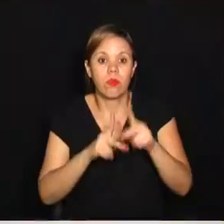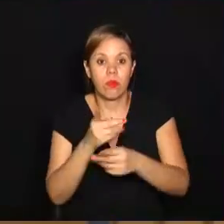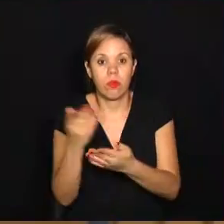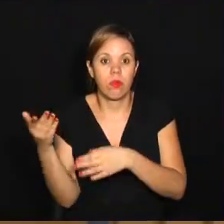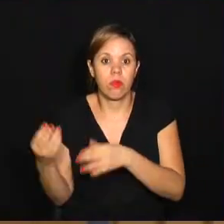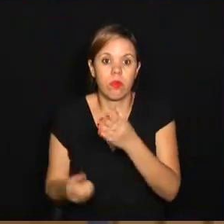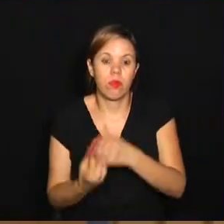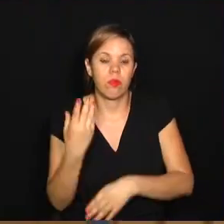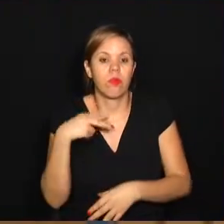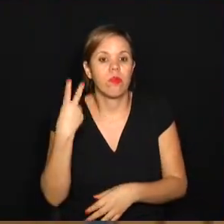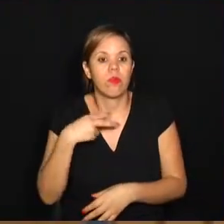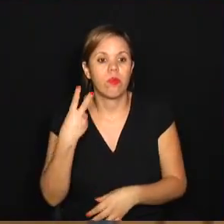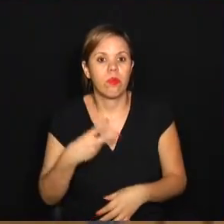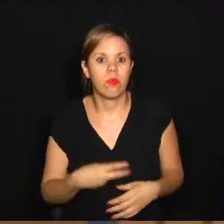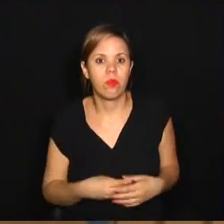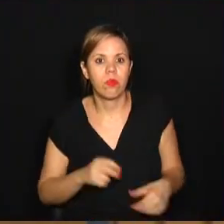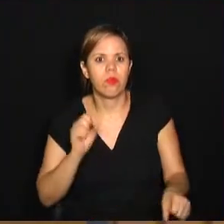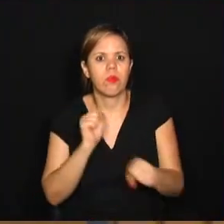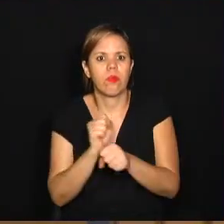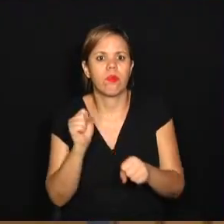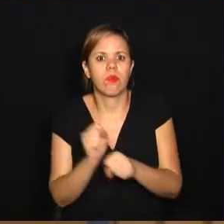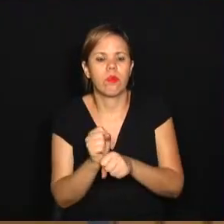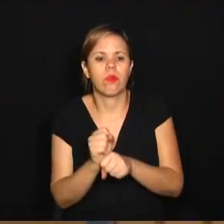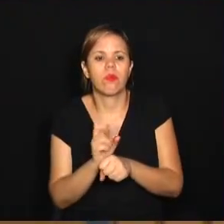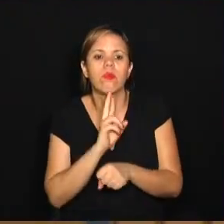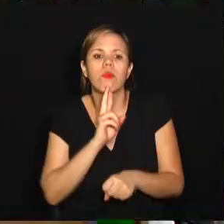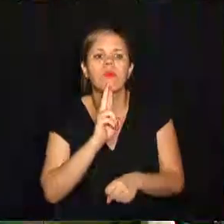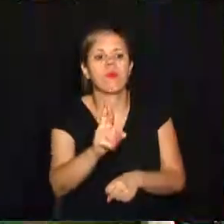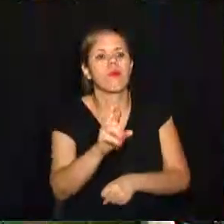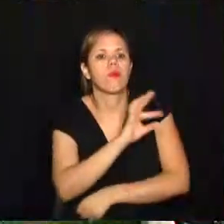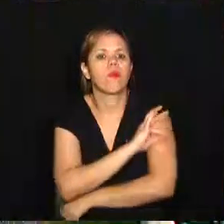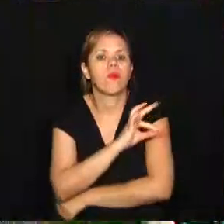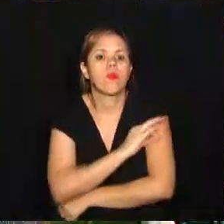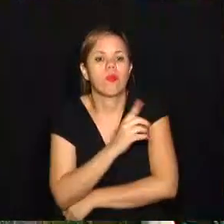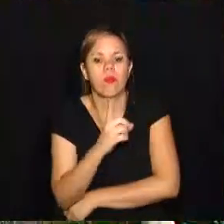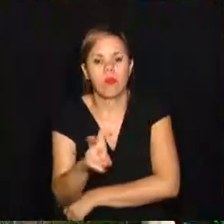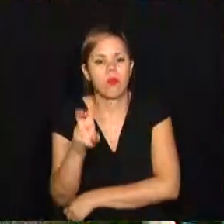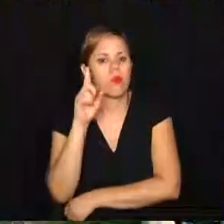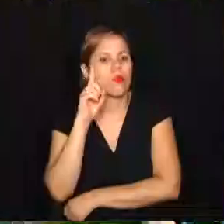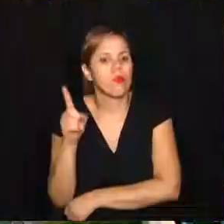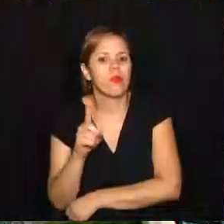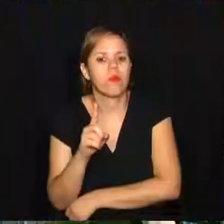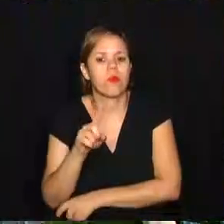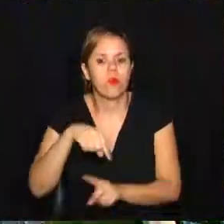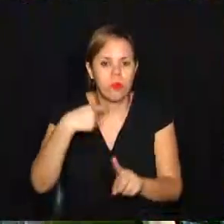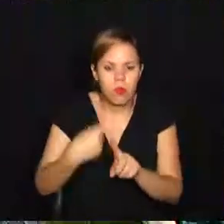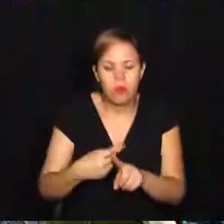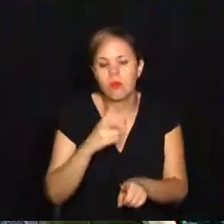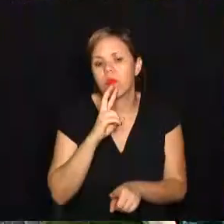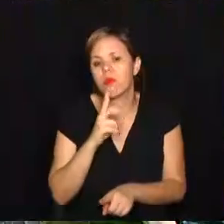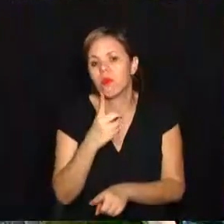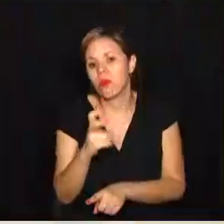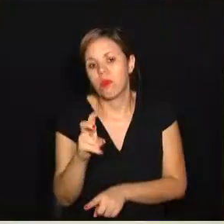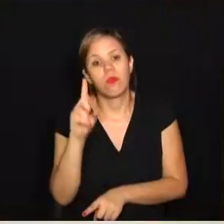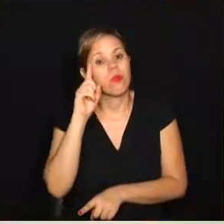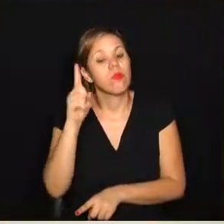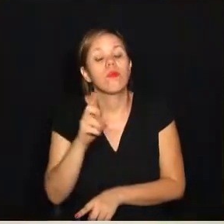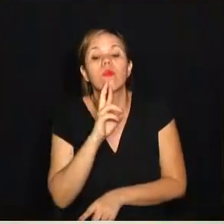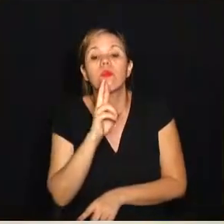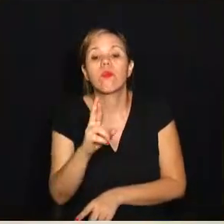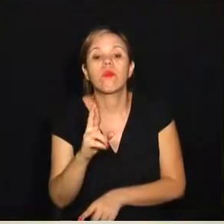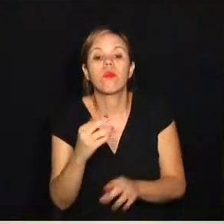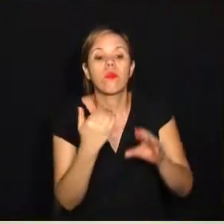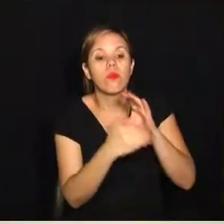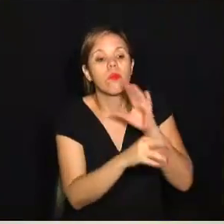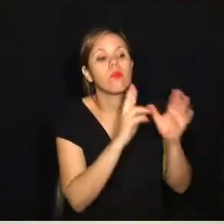que vão surgir. O vereador aguarda o retorno do Executivo, que tem 15 dias, prorrogáveis por mais 15, para